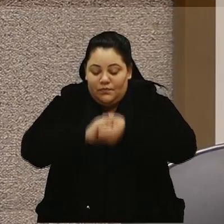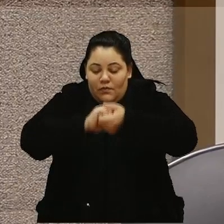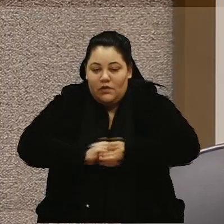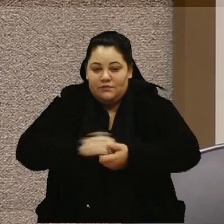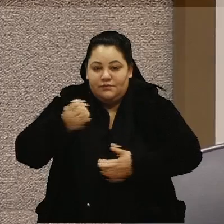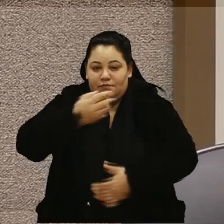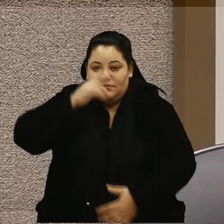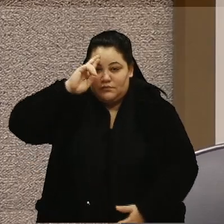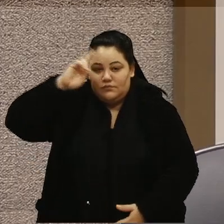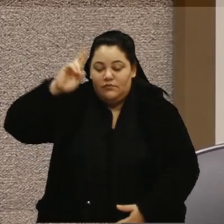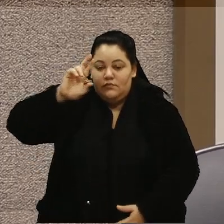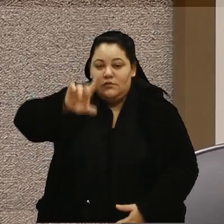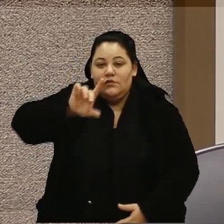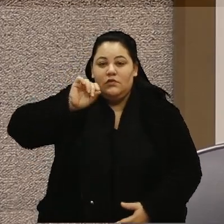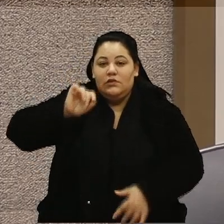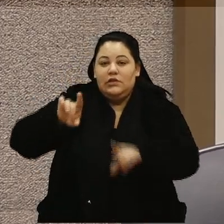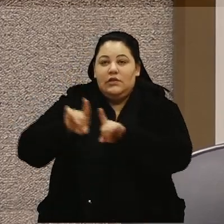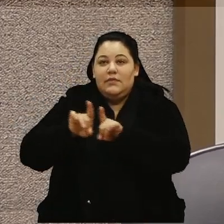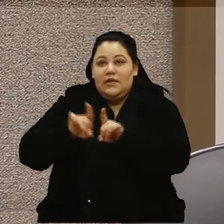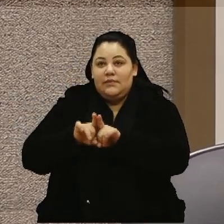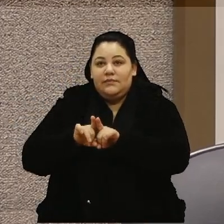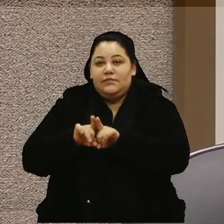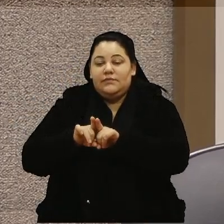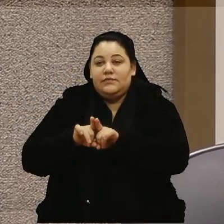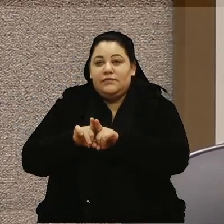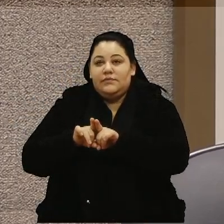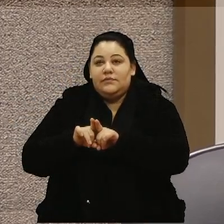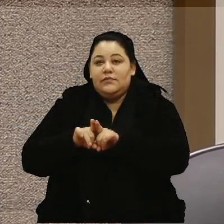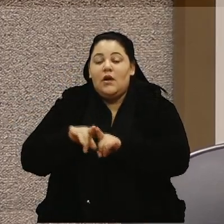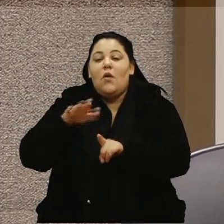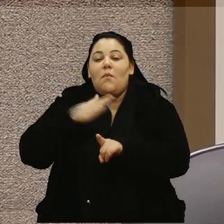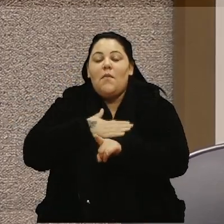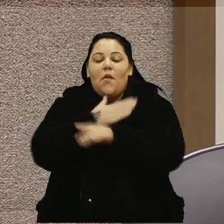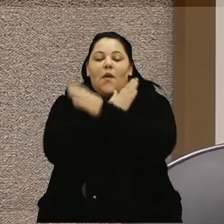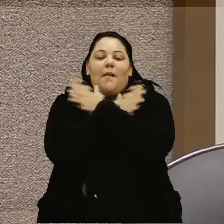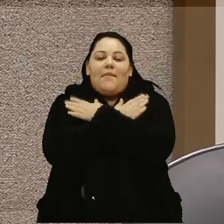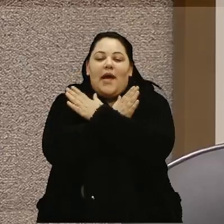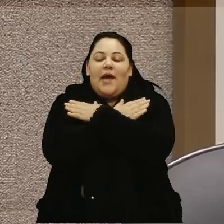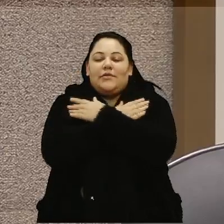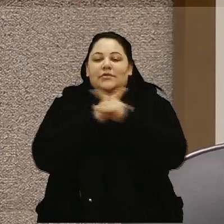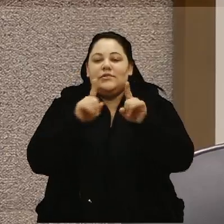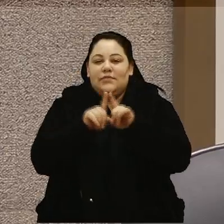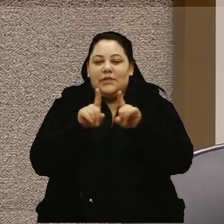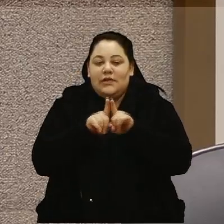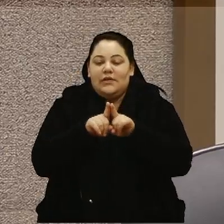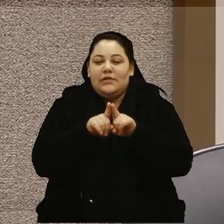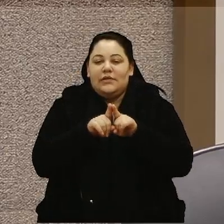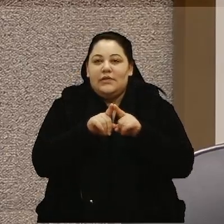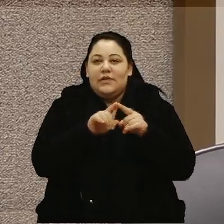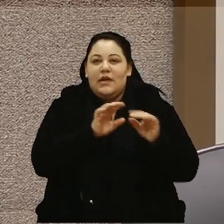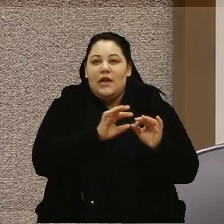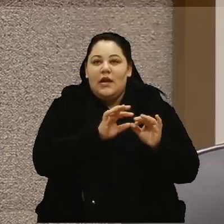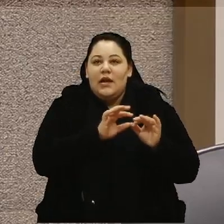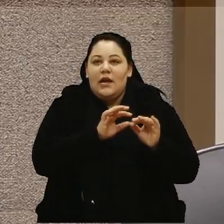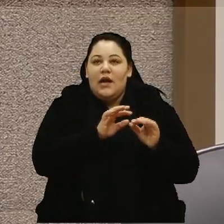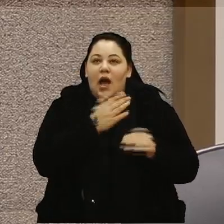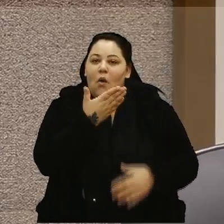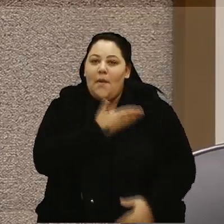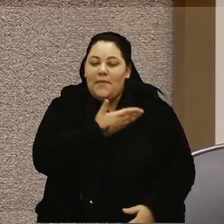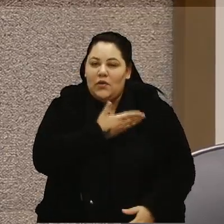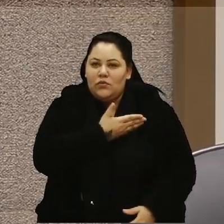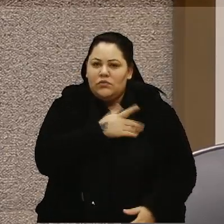CTB. E também meu grande abraço ao companheiro Guilmar, que se despede, então, da